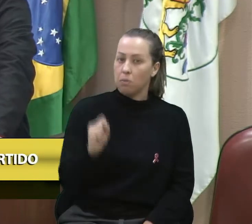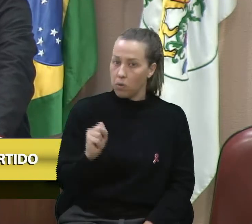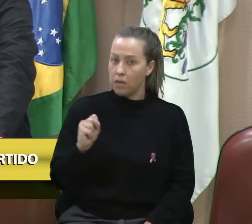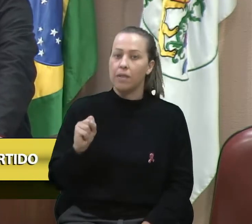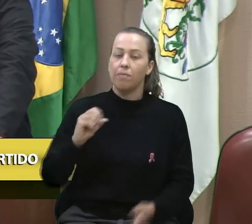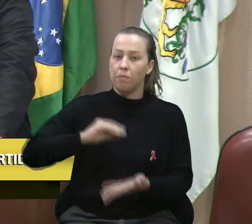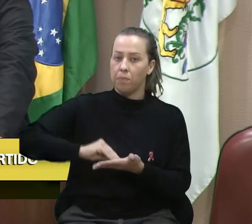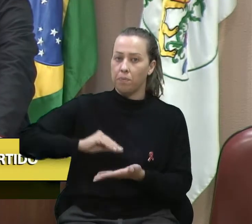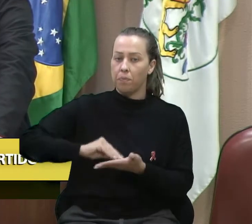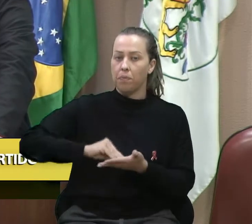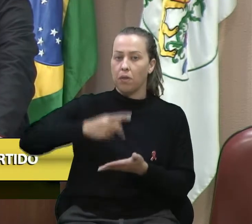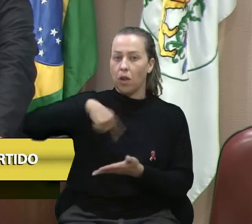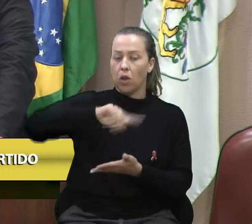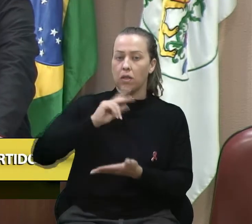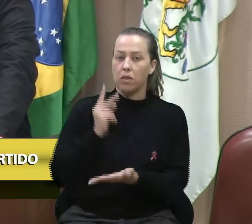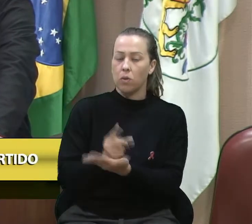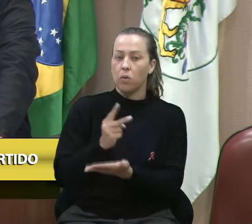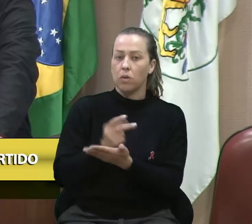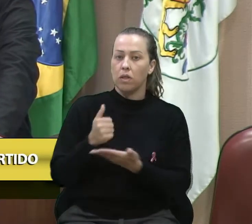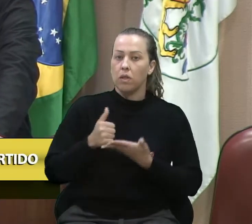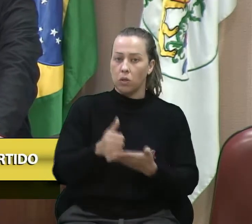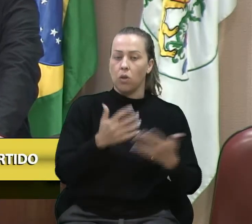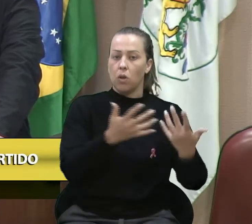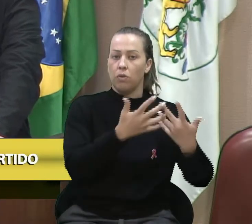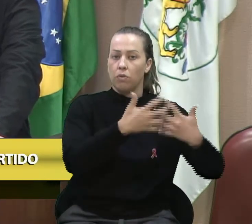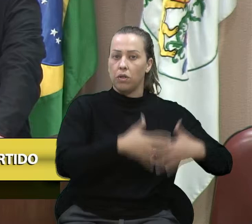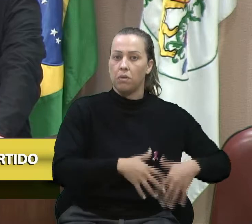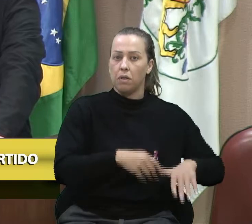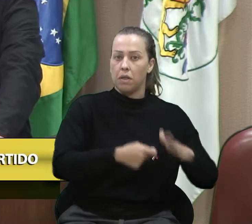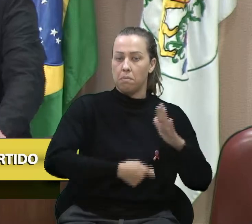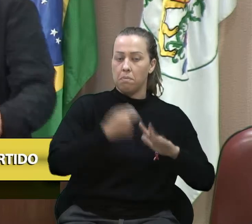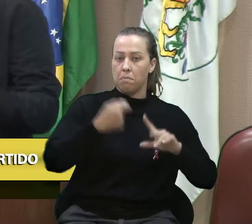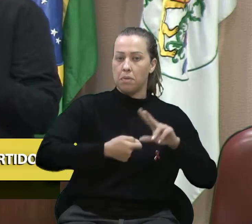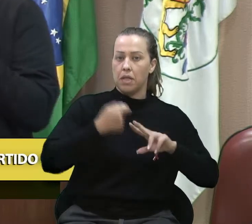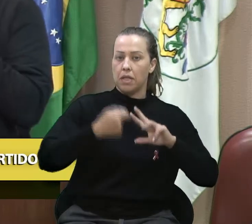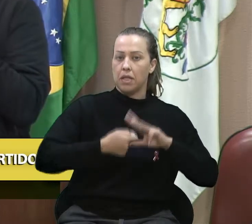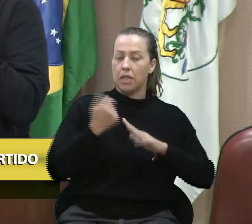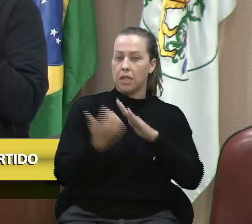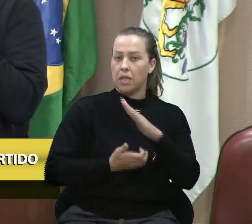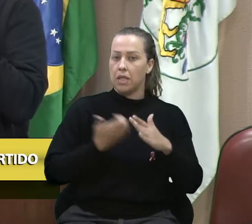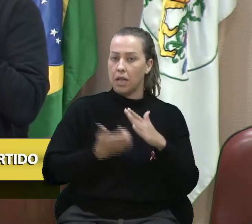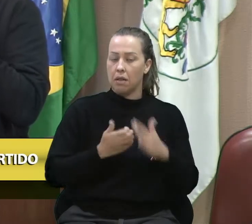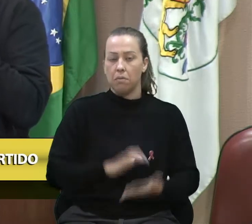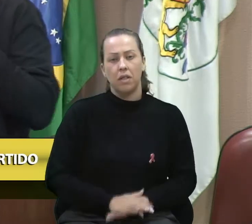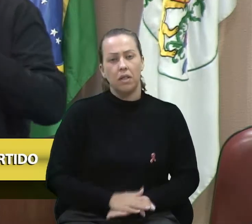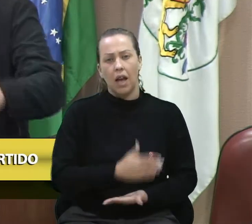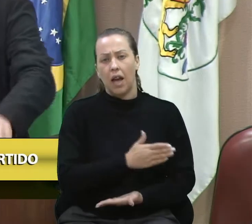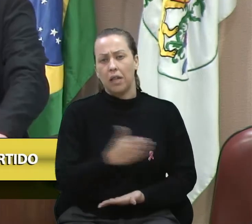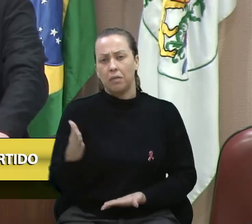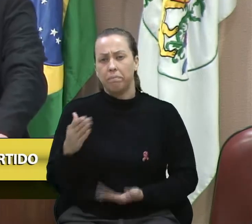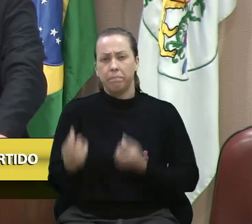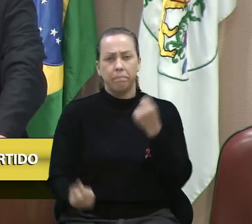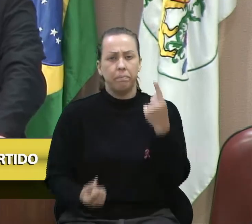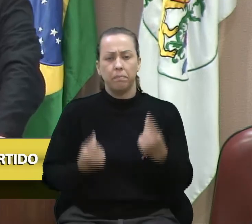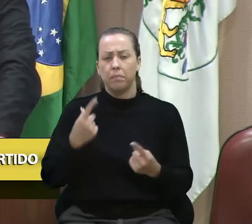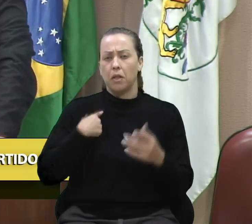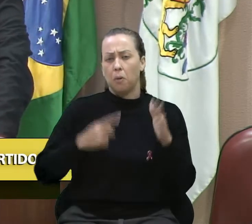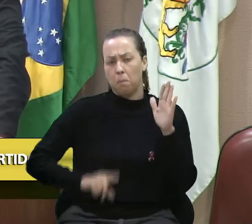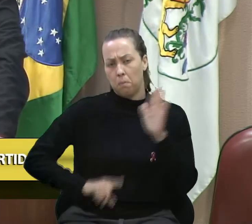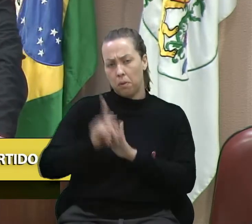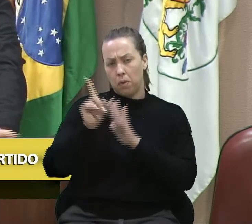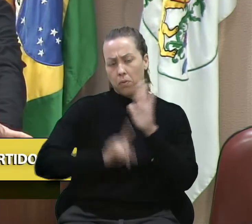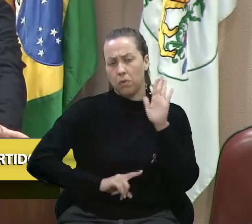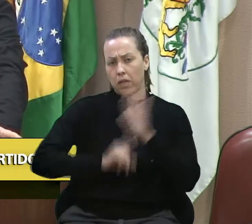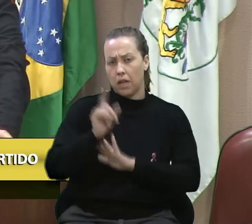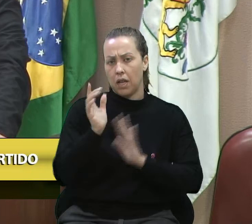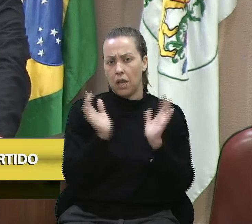reais para a gente manter o funcionamento mensal da empresa. E aí, cabe alguns questionamentos que eu fiz a ele, e